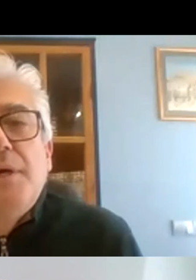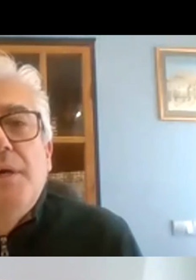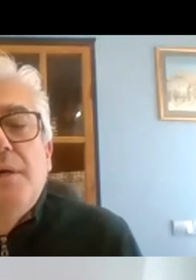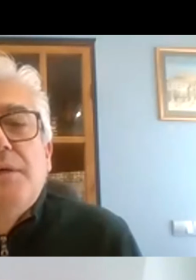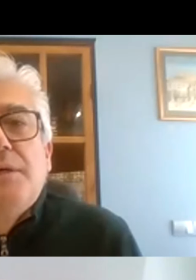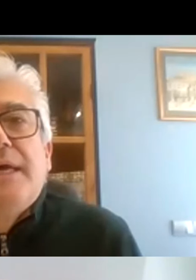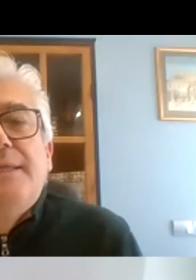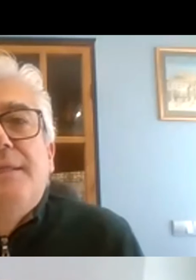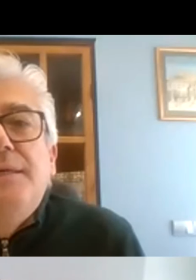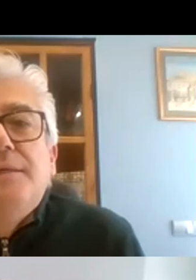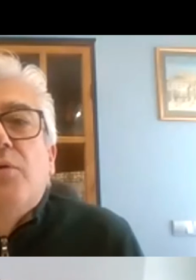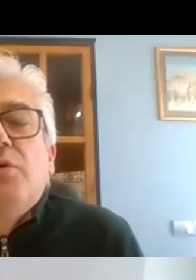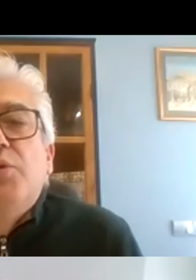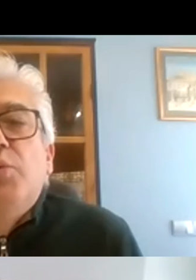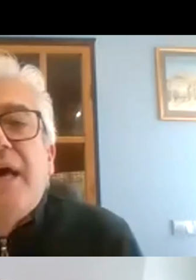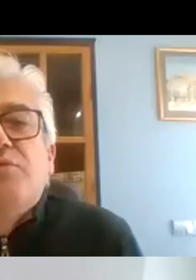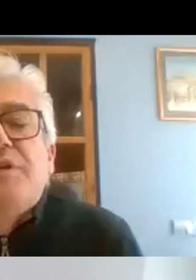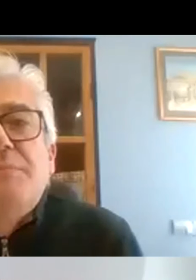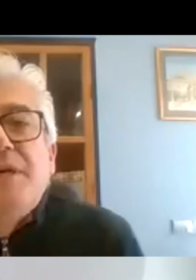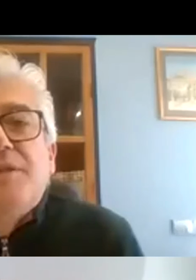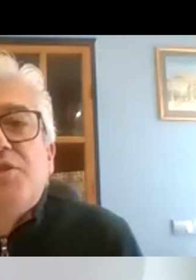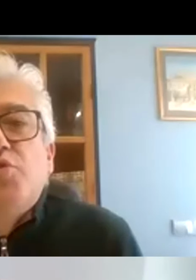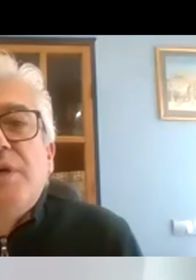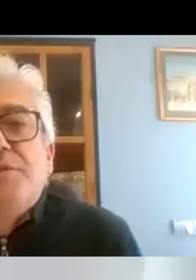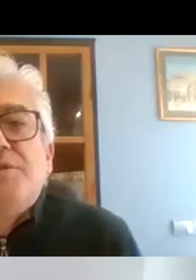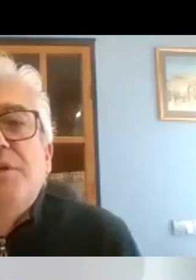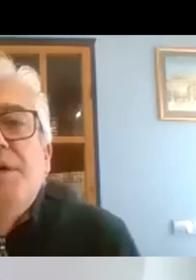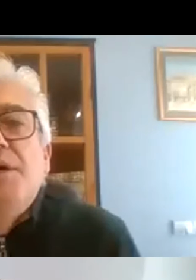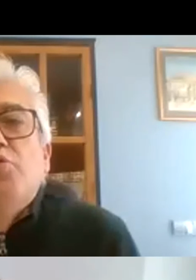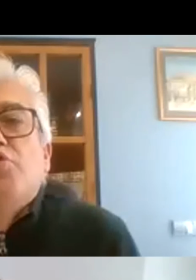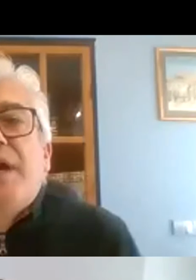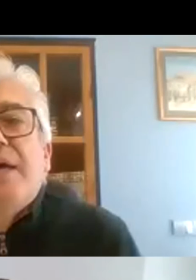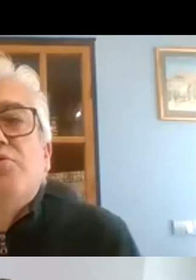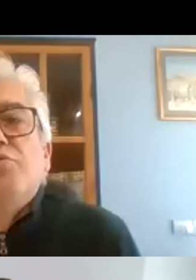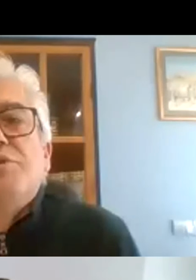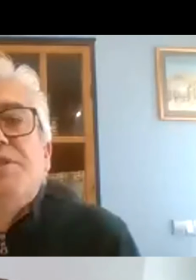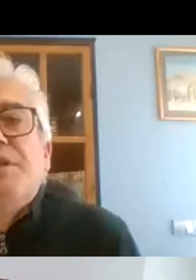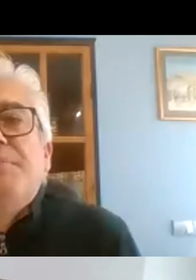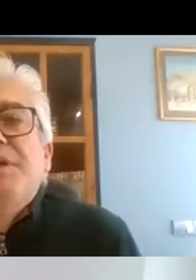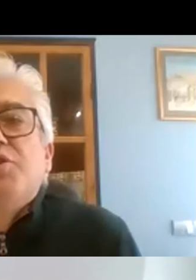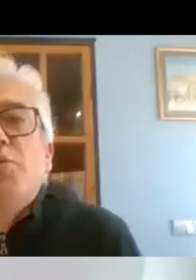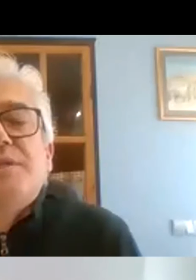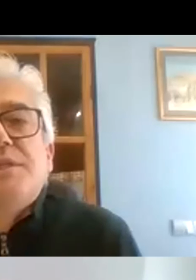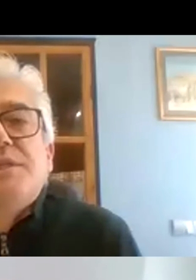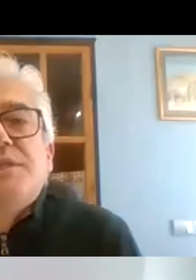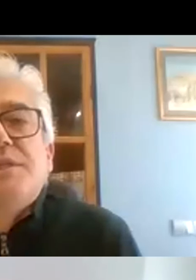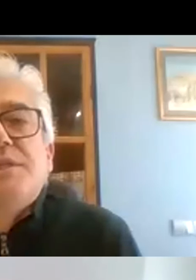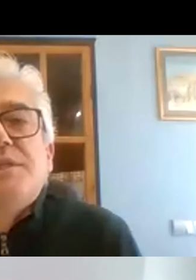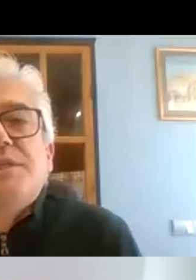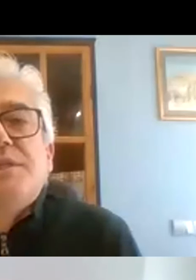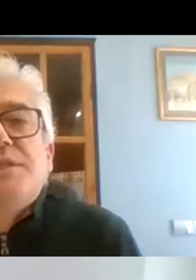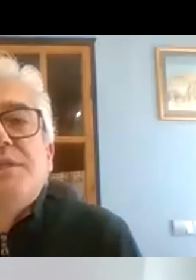urgente garantir a continuidade do tratamento destes doentes. Nos casos das terapias de doenças